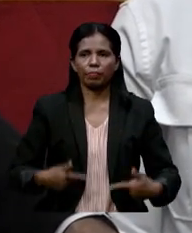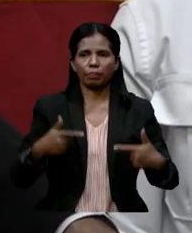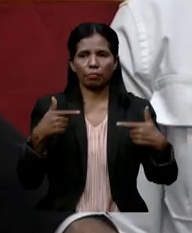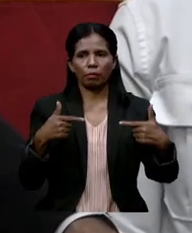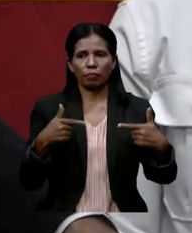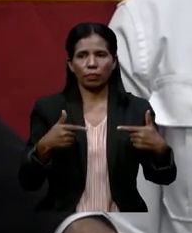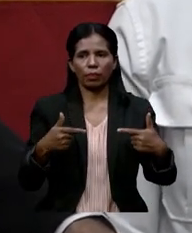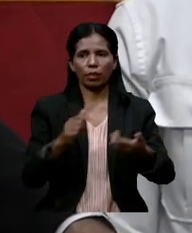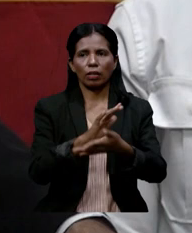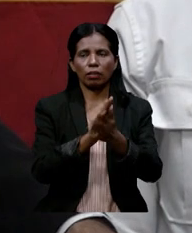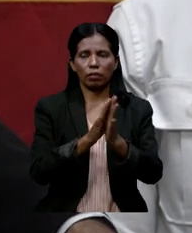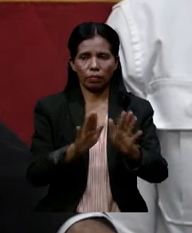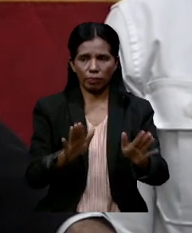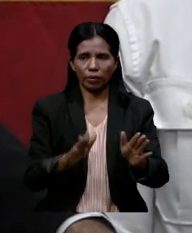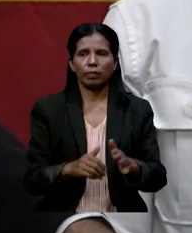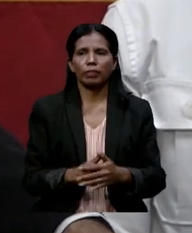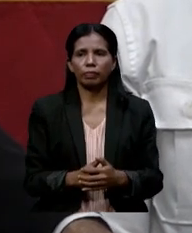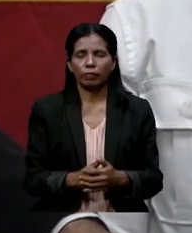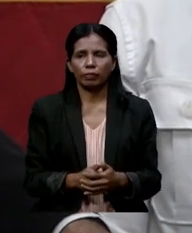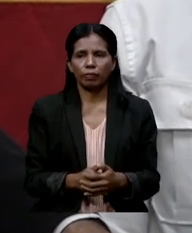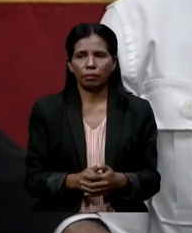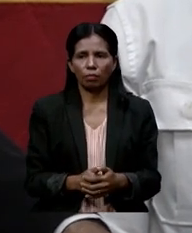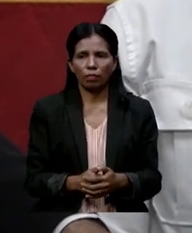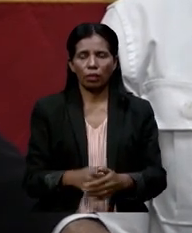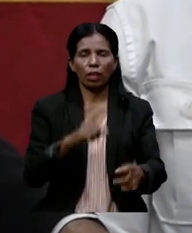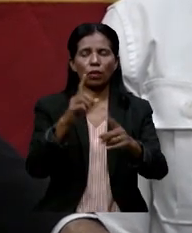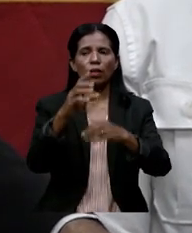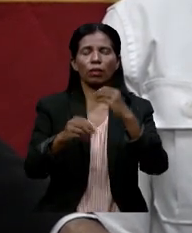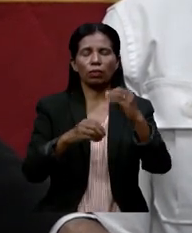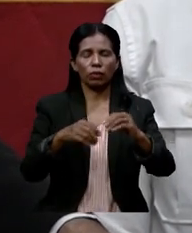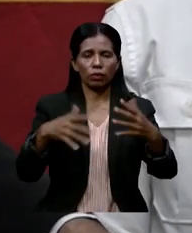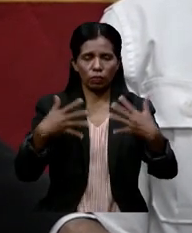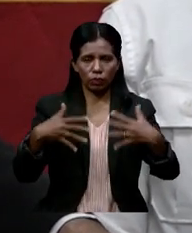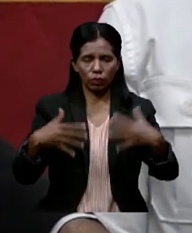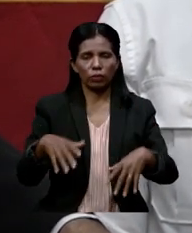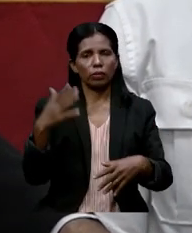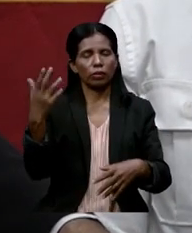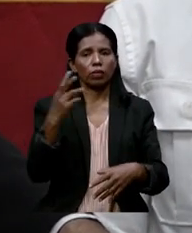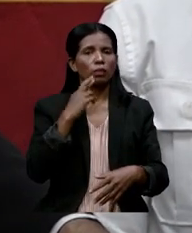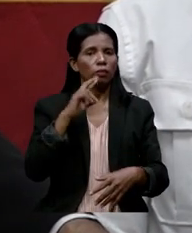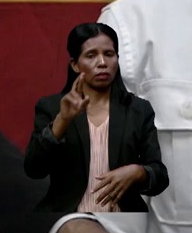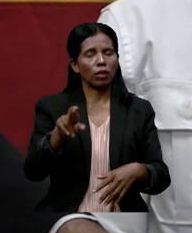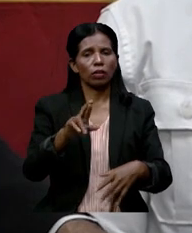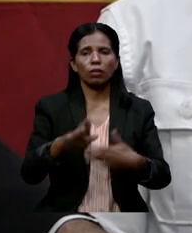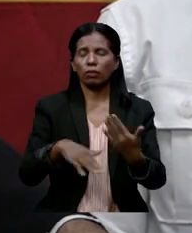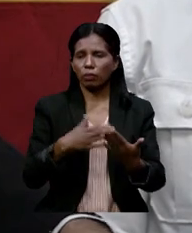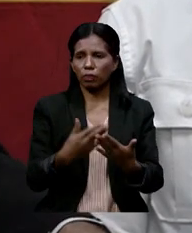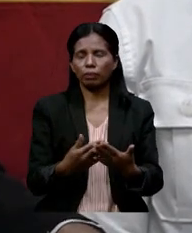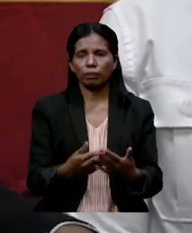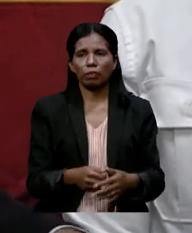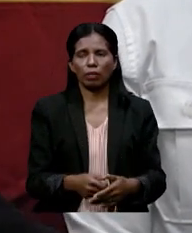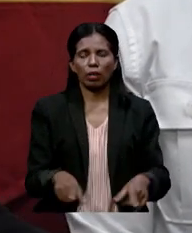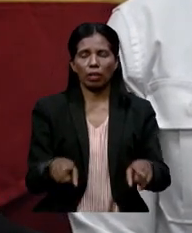e a paz na lara ko na ba funi Ucrania basaneudo e nemo